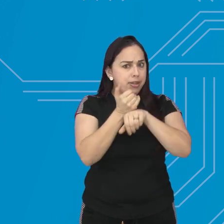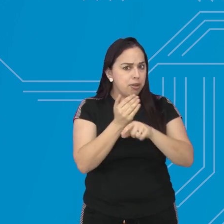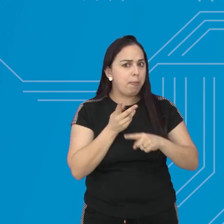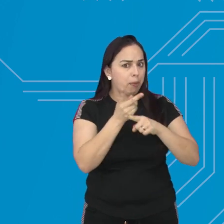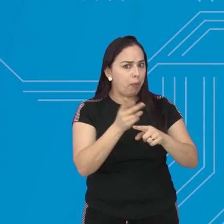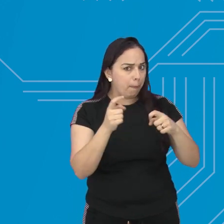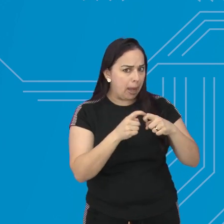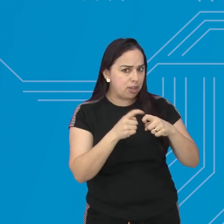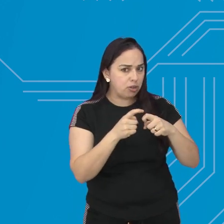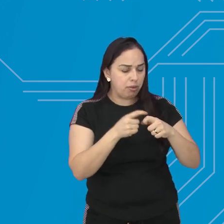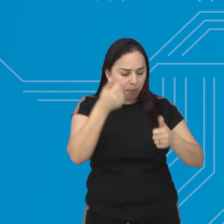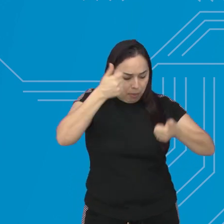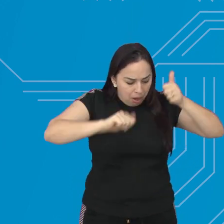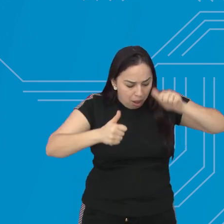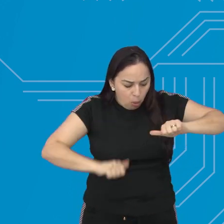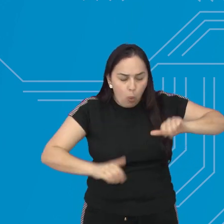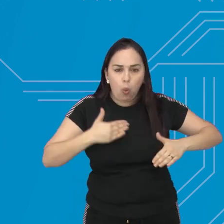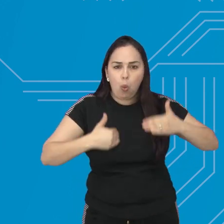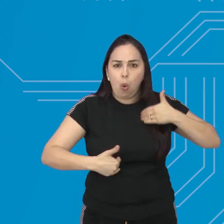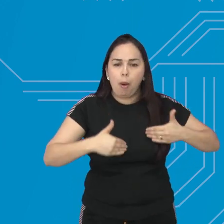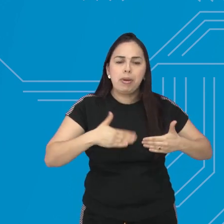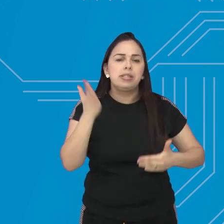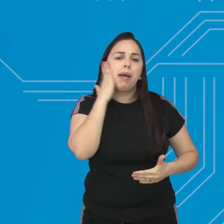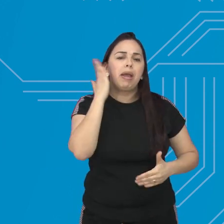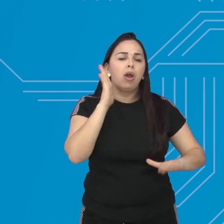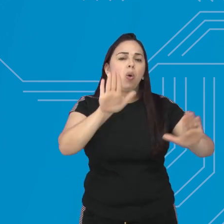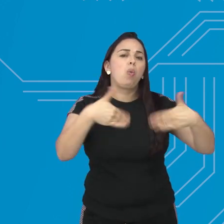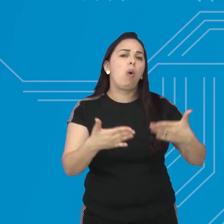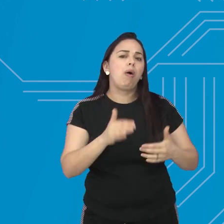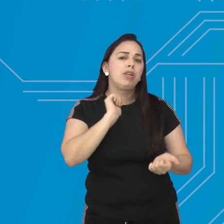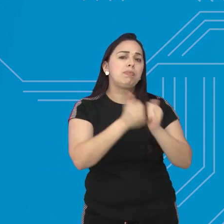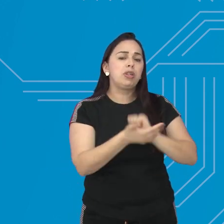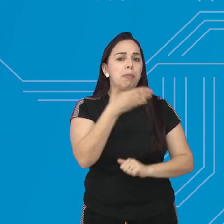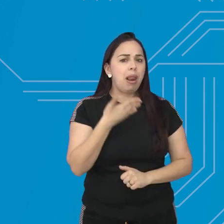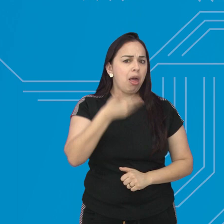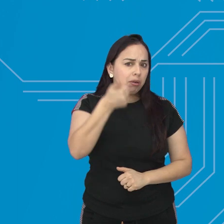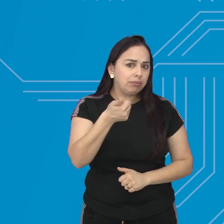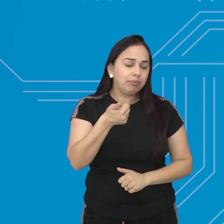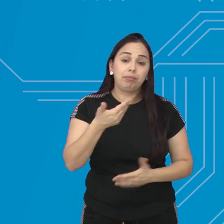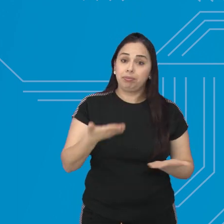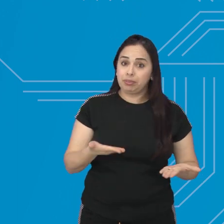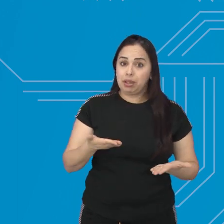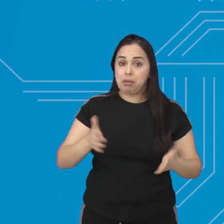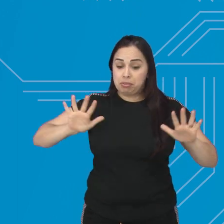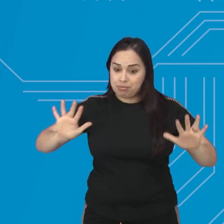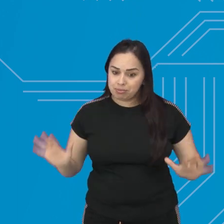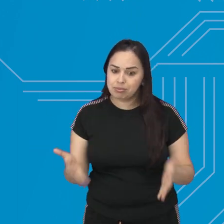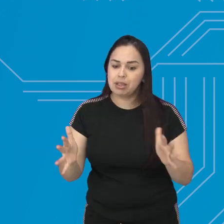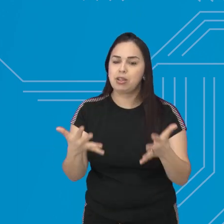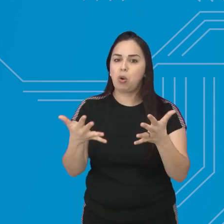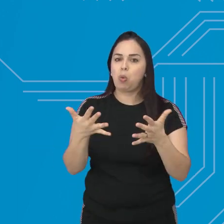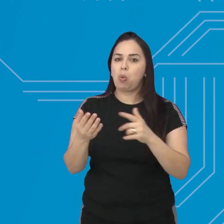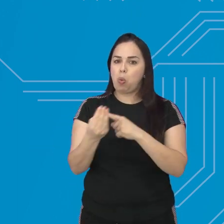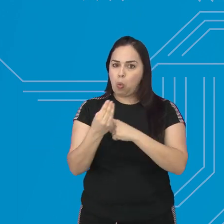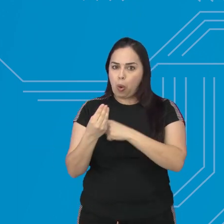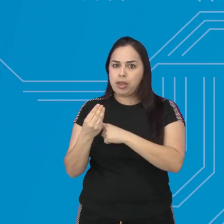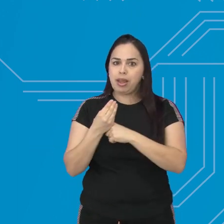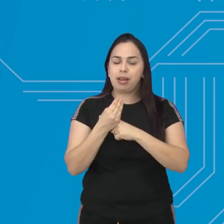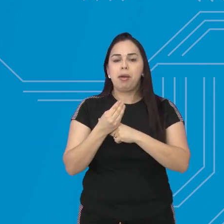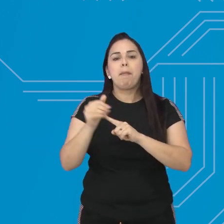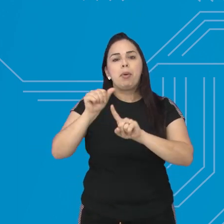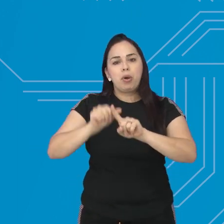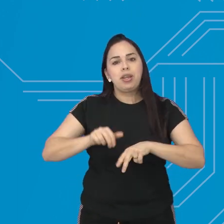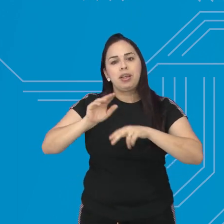sim, procurou um médico ou especialista para avaliar o melhor exercício ou esporte Pois então, para incentivar mais pessoas a